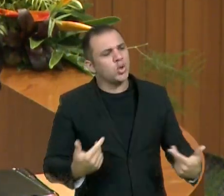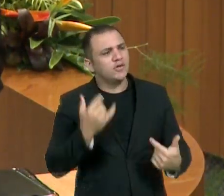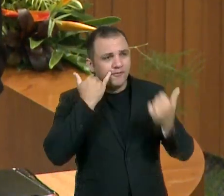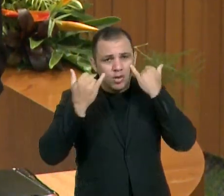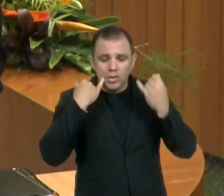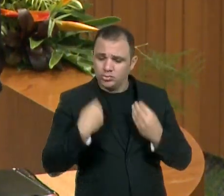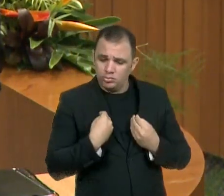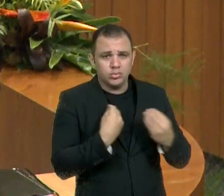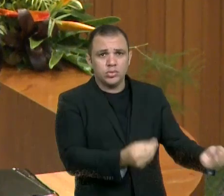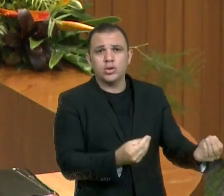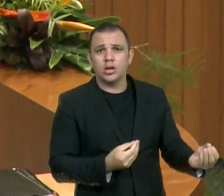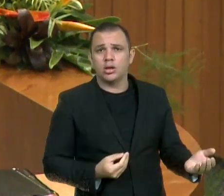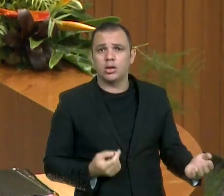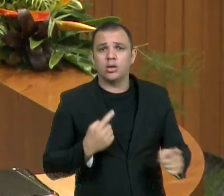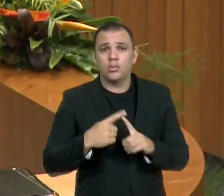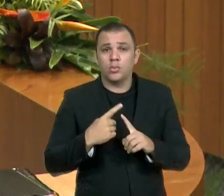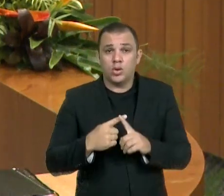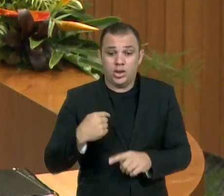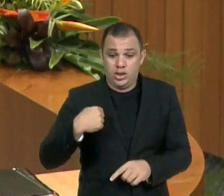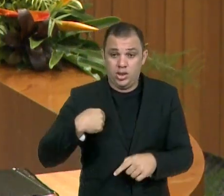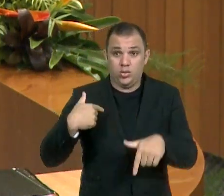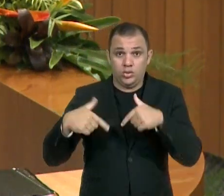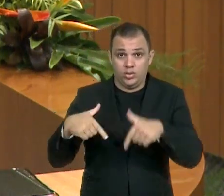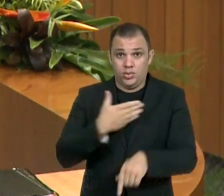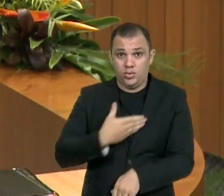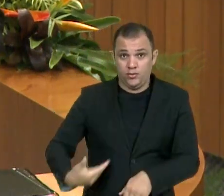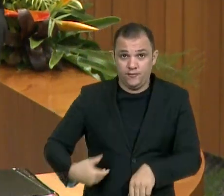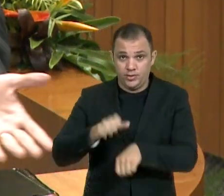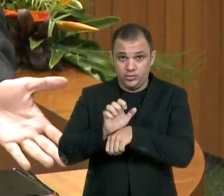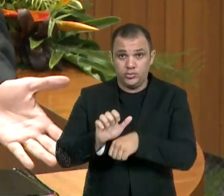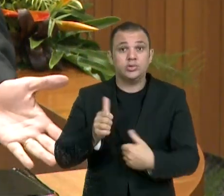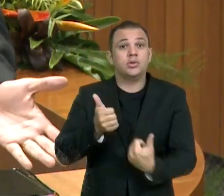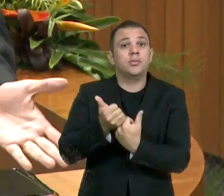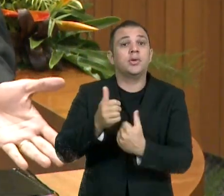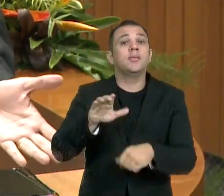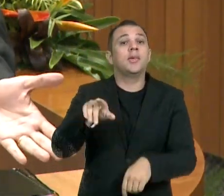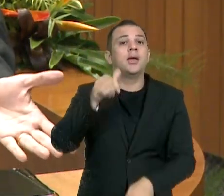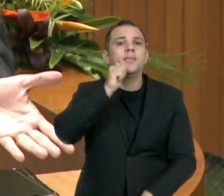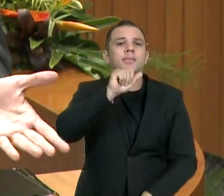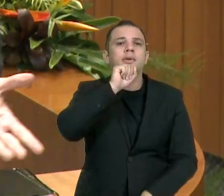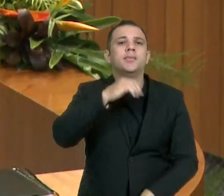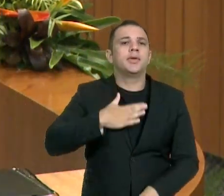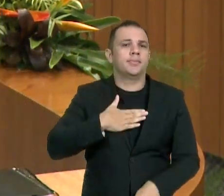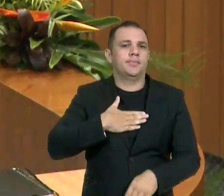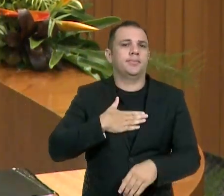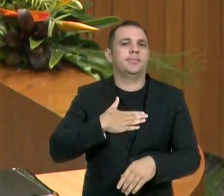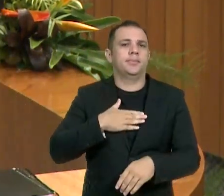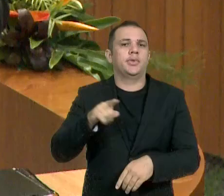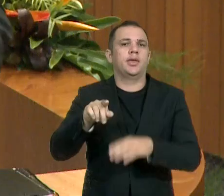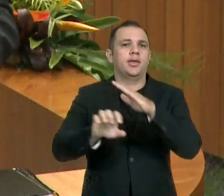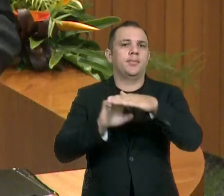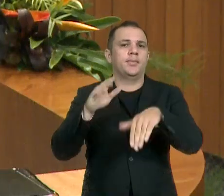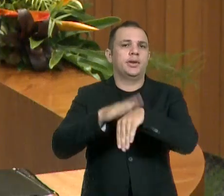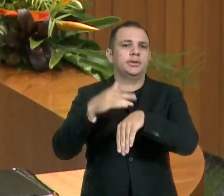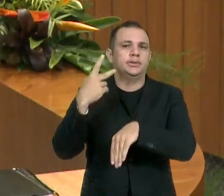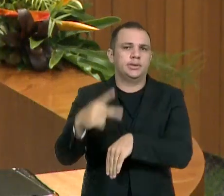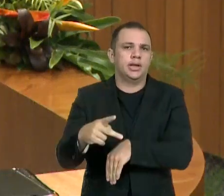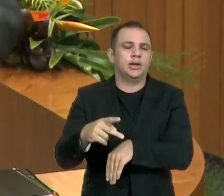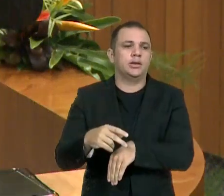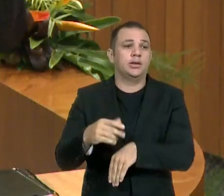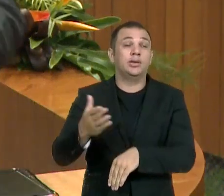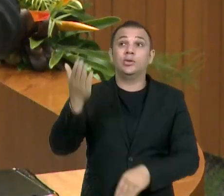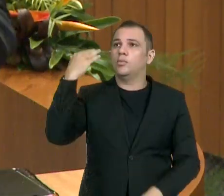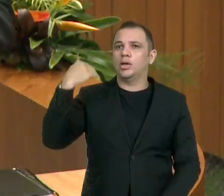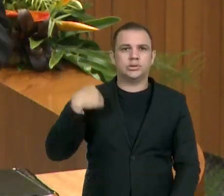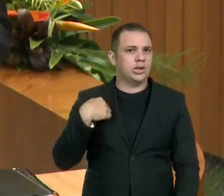para o Estado, minha mãe, empresa dela. Antes eu não era nem deputado. Tudo que se conseguiu foi com licitação, pregão